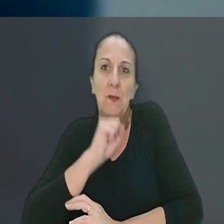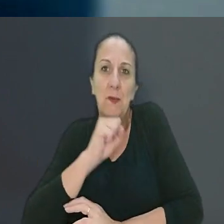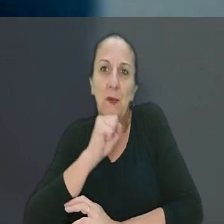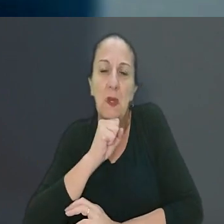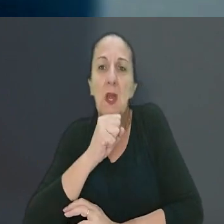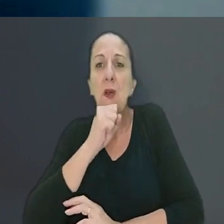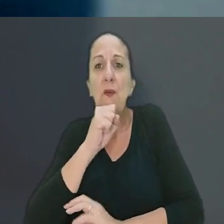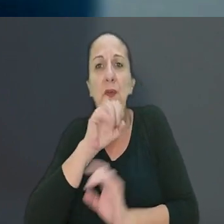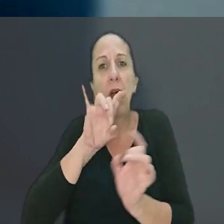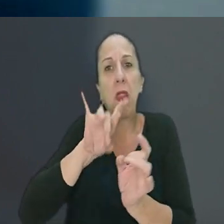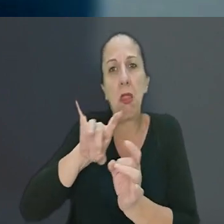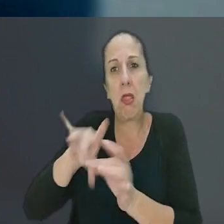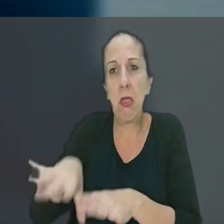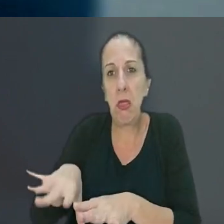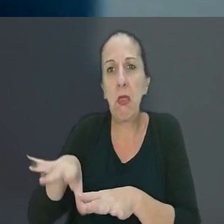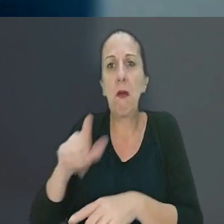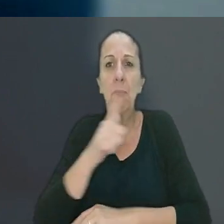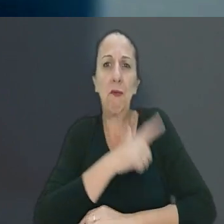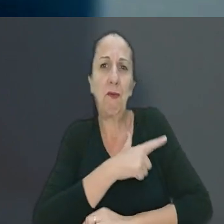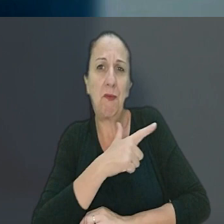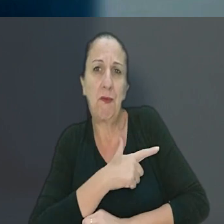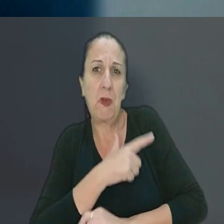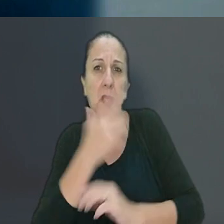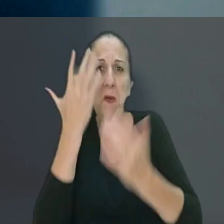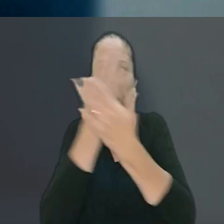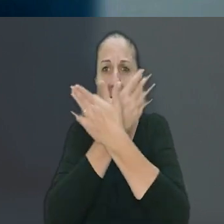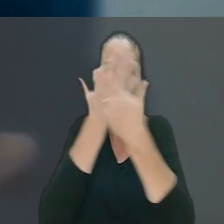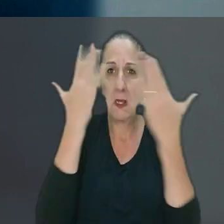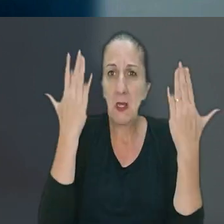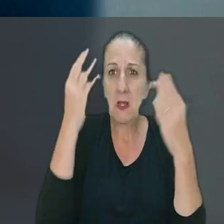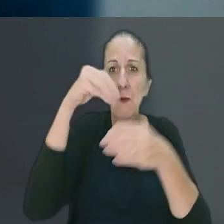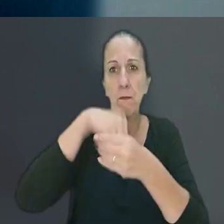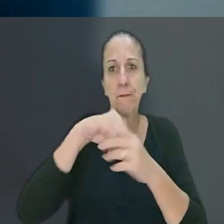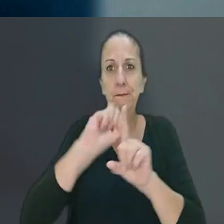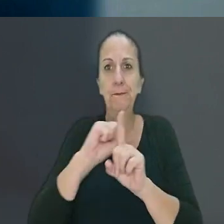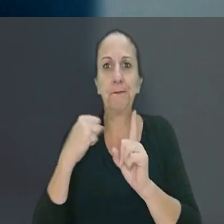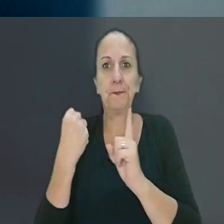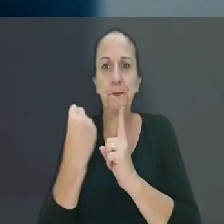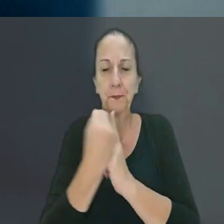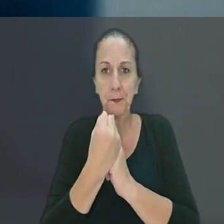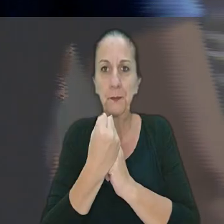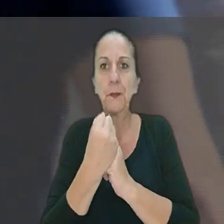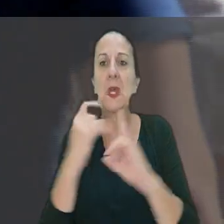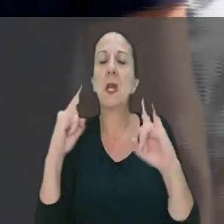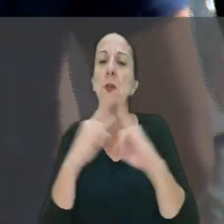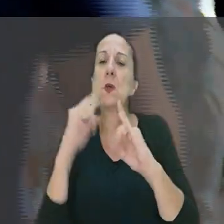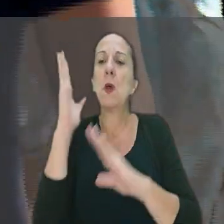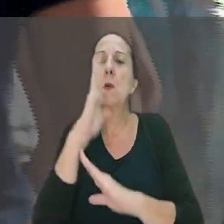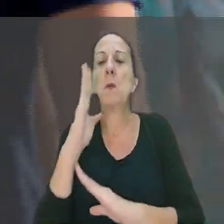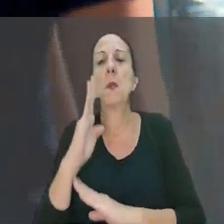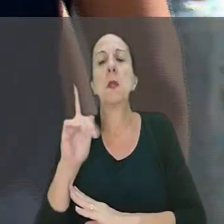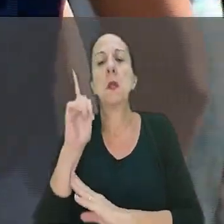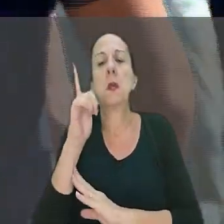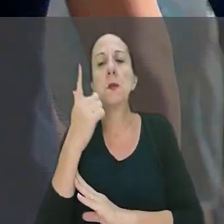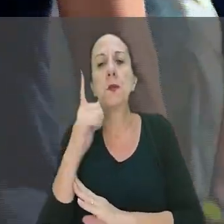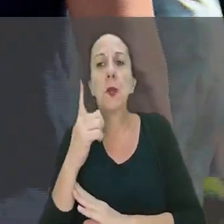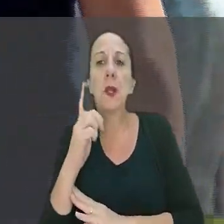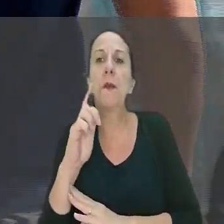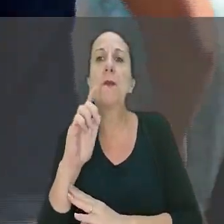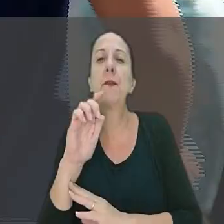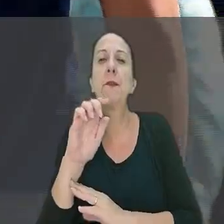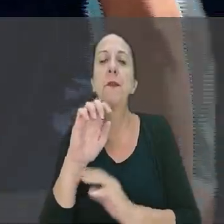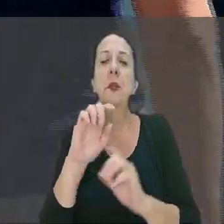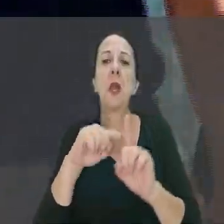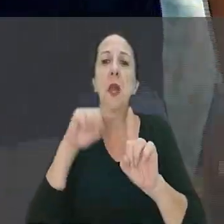velha, porque velho é descartável, velho é feio, velho é invisível dentro da nossa sociedade. O Instituto Brasileiro de Geografia